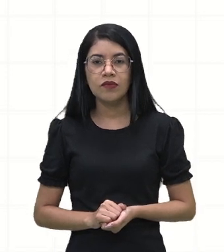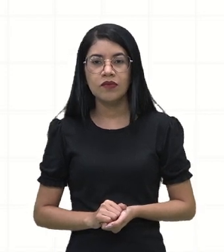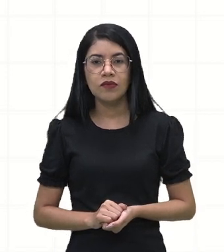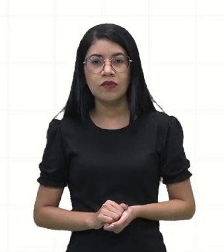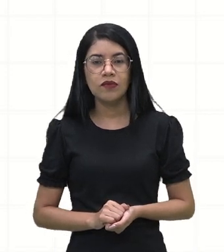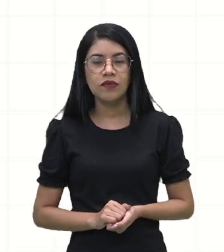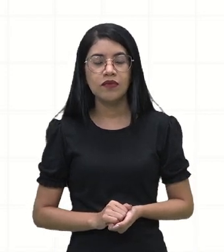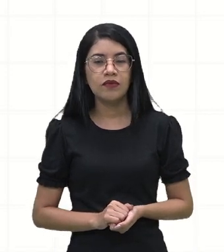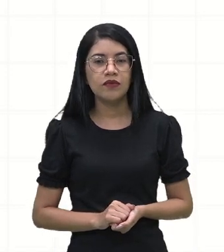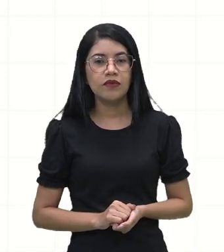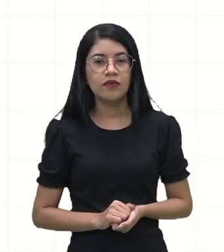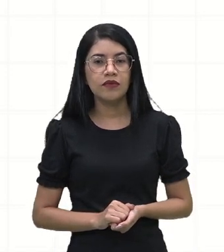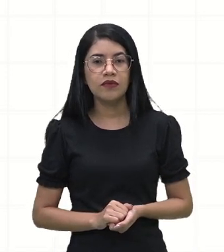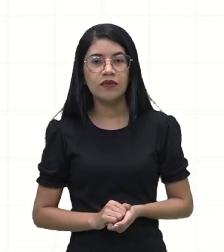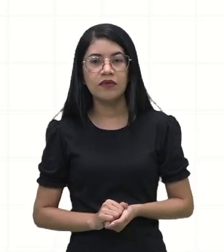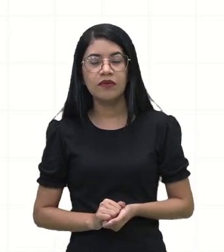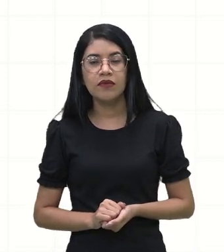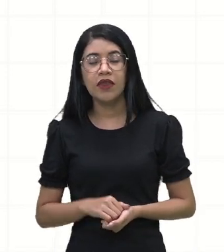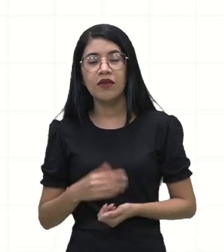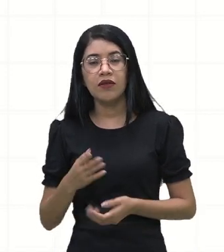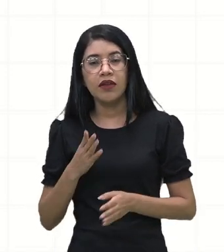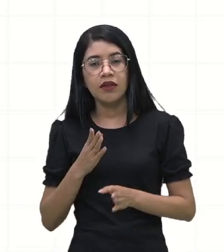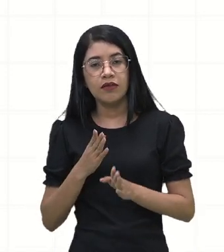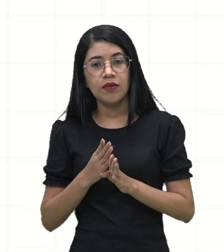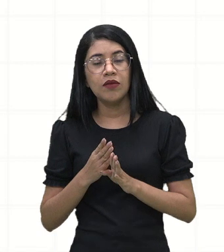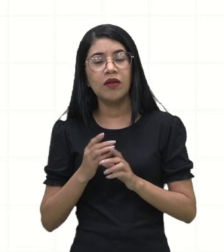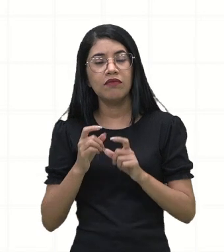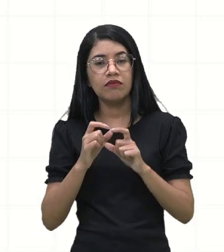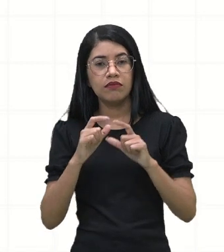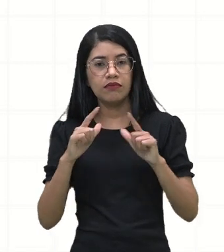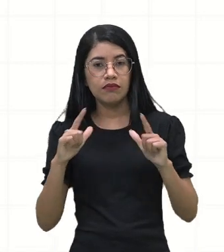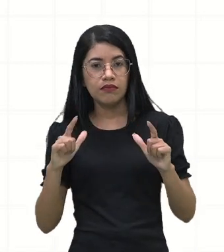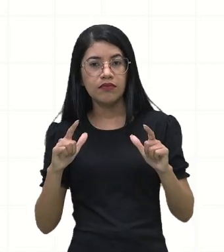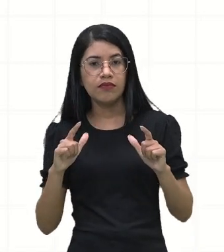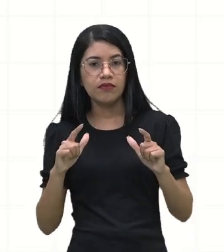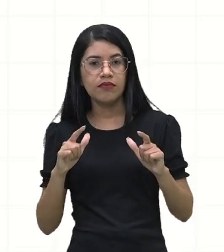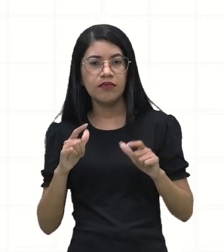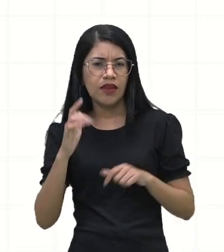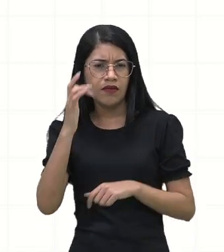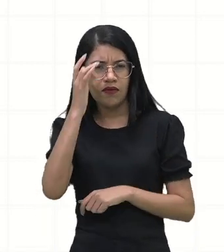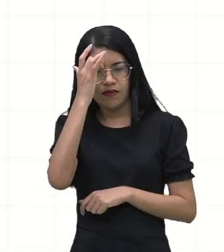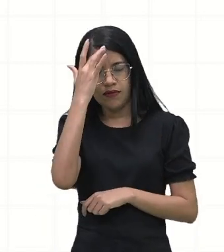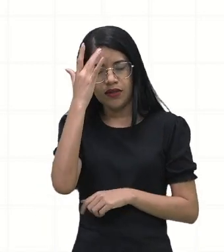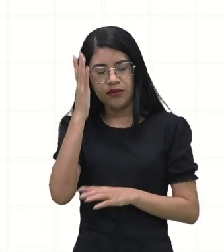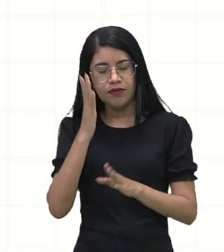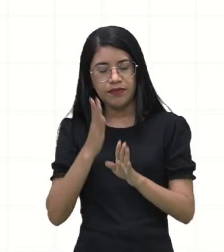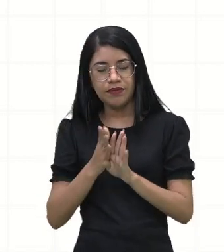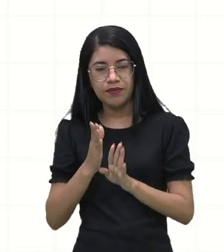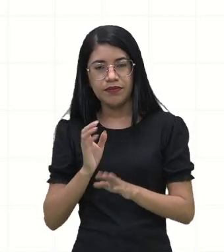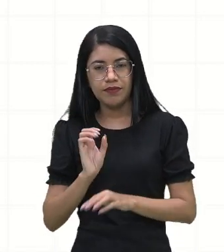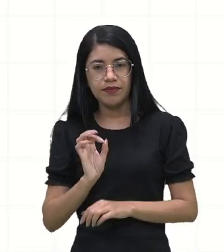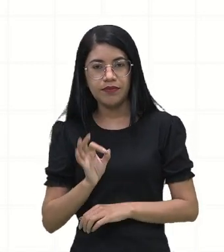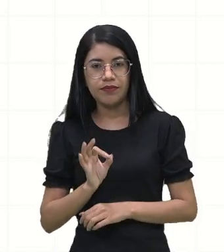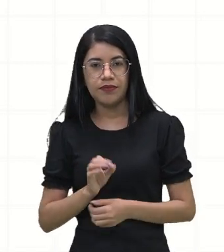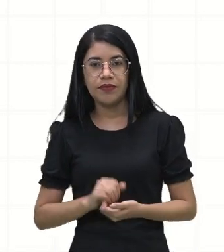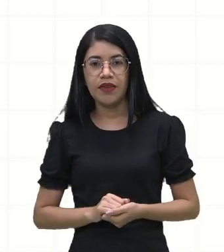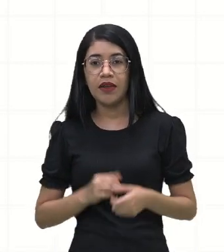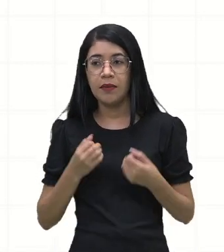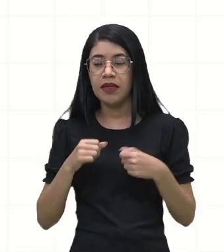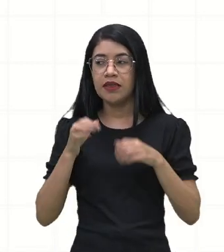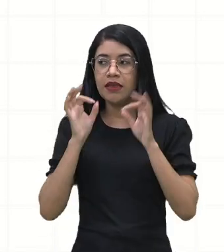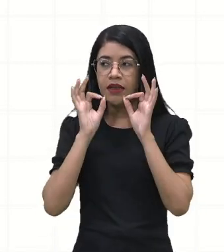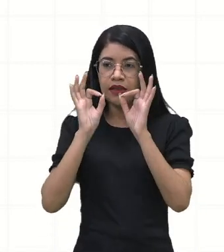Tá? Então, é daqui que saiu a nossa formulazinha fácil, né? O que nós temos que prestar